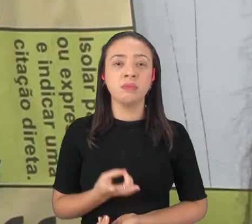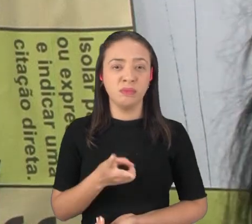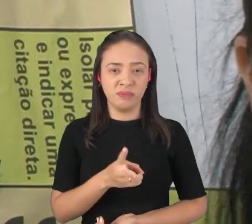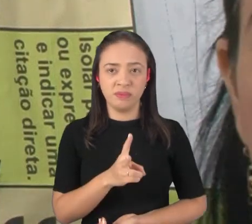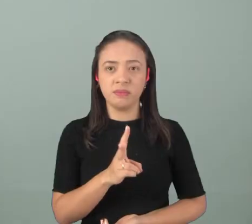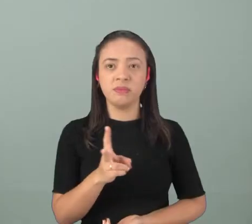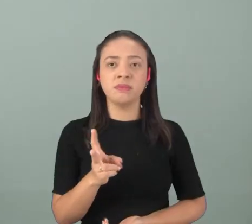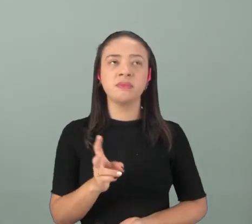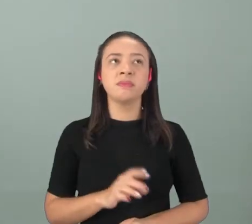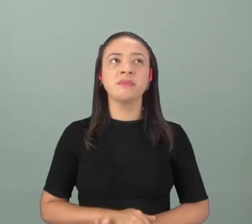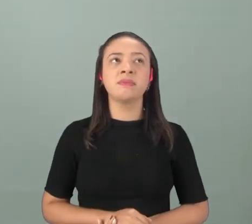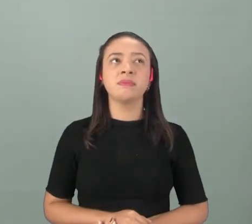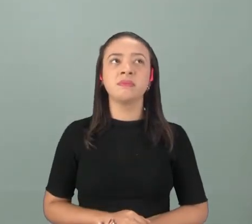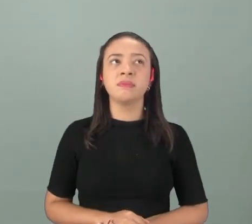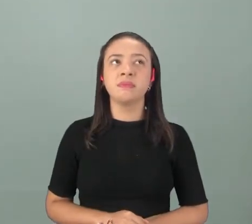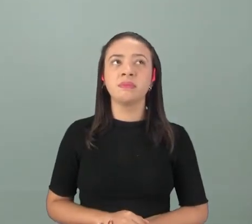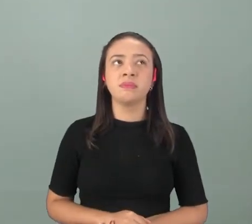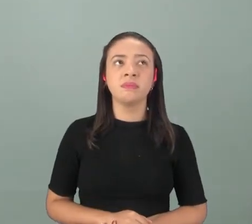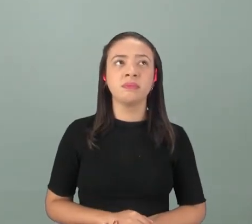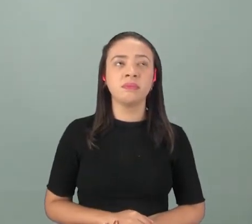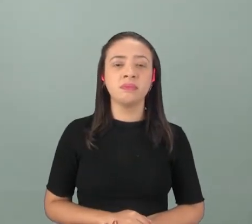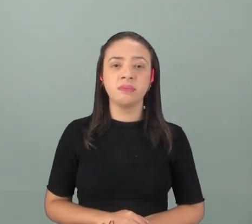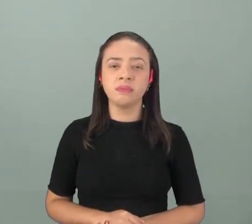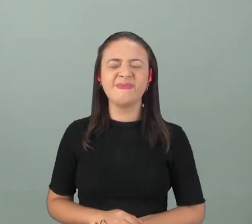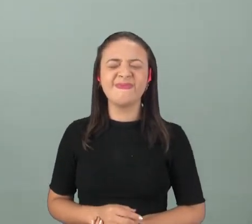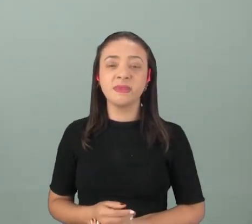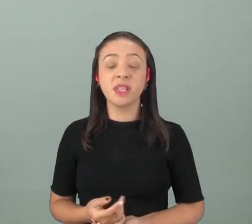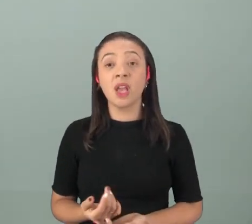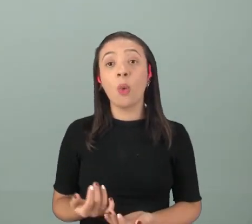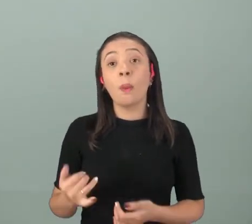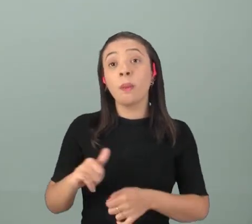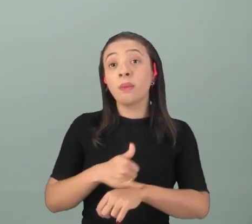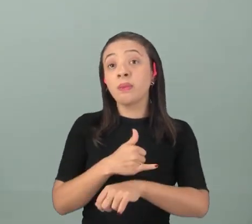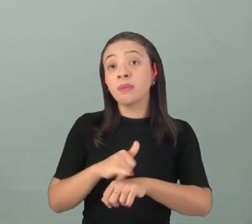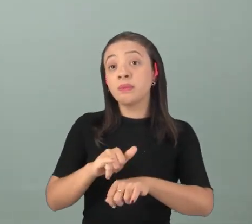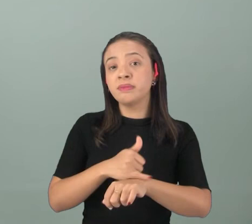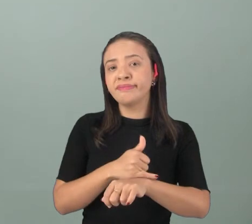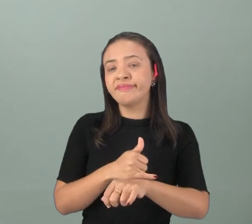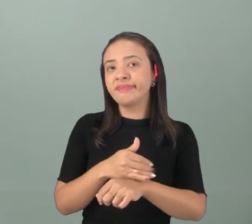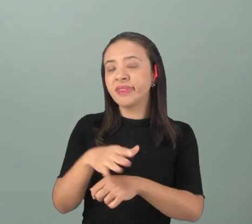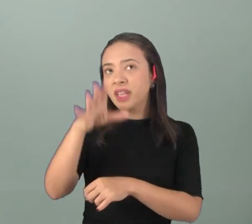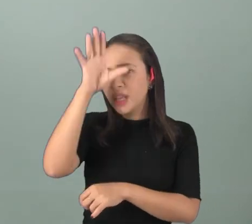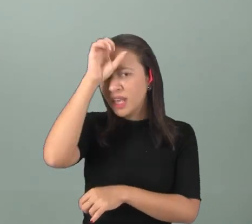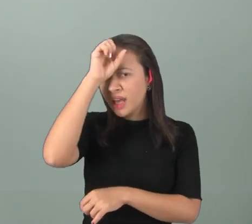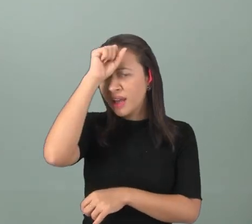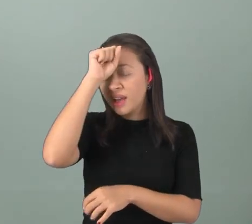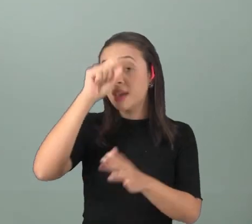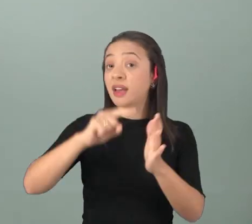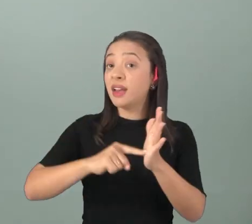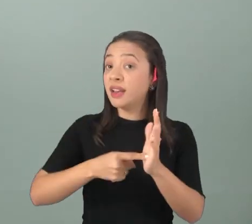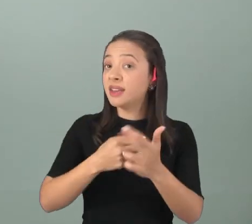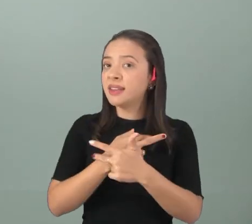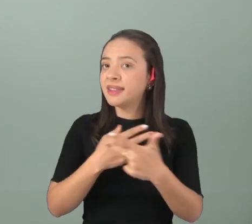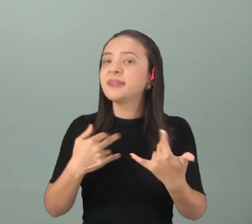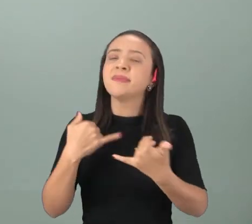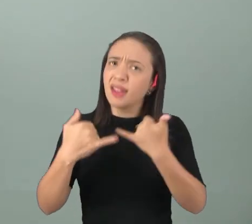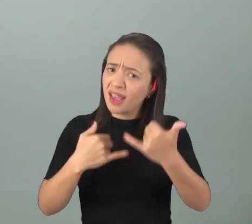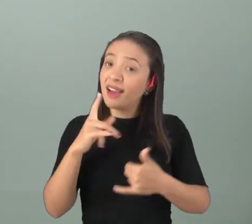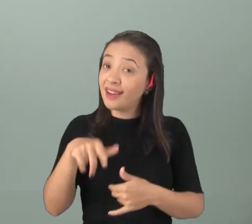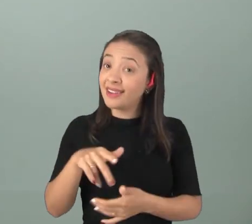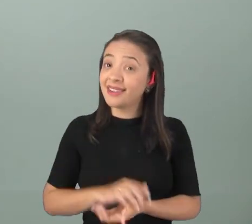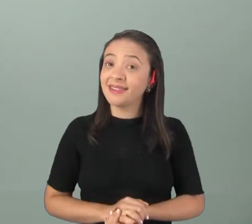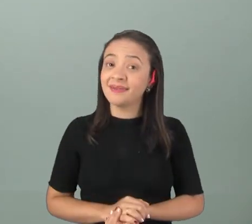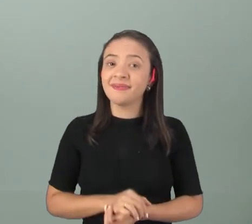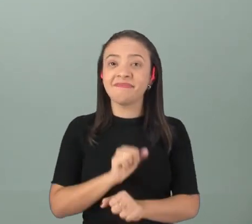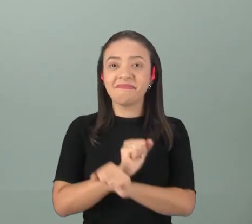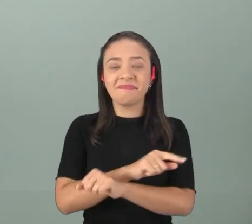continua. Nosso dominó. Esse é uma forma de a gente trabalhar os sinais de pontuação, através de dominó de maneira divertida. Tá bom?